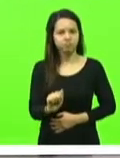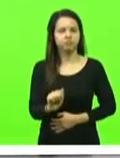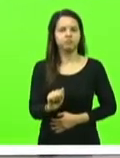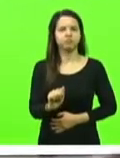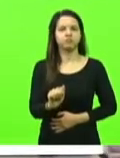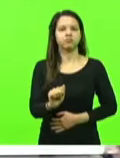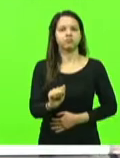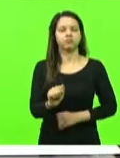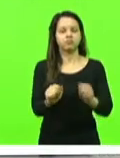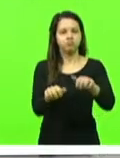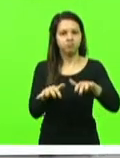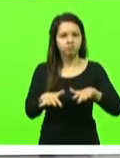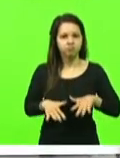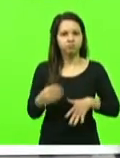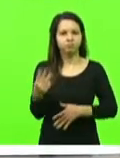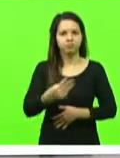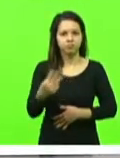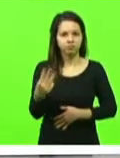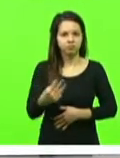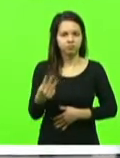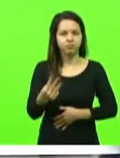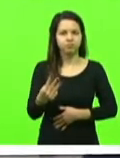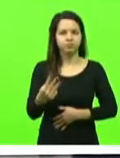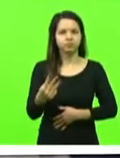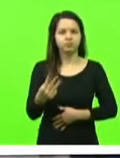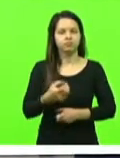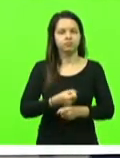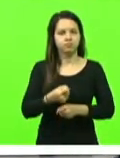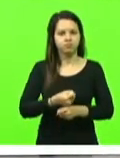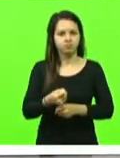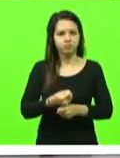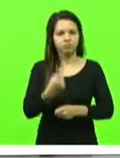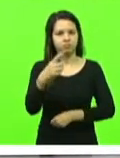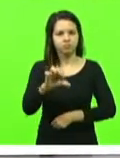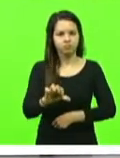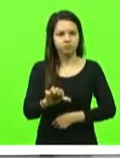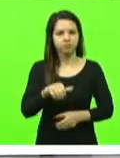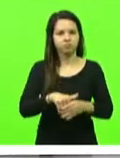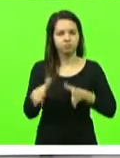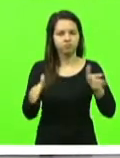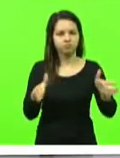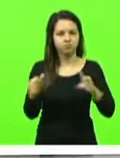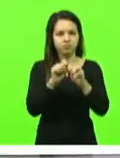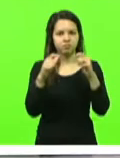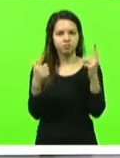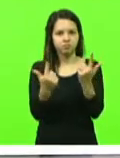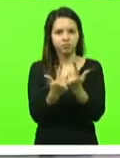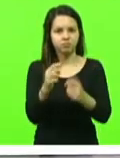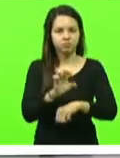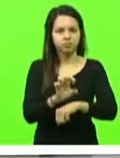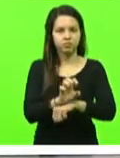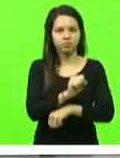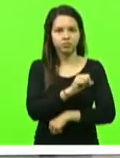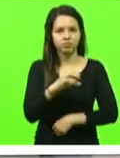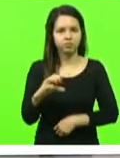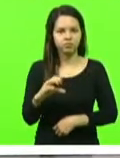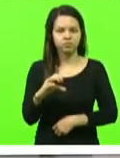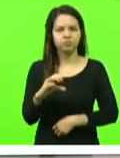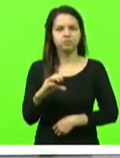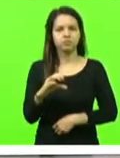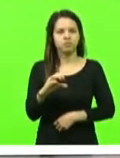Ordinária da 3ª Sessão Legislativa da 19ª Legislatura da Assembleia Legislativa do Estado de Santa Catarina,